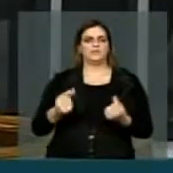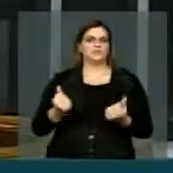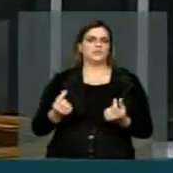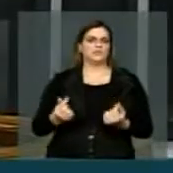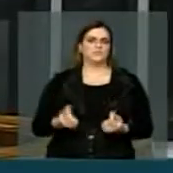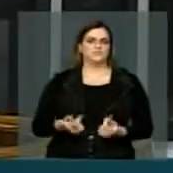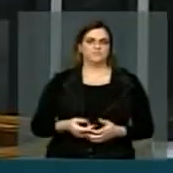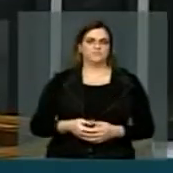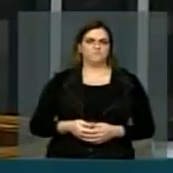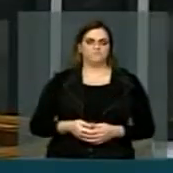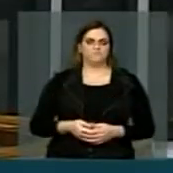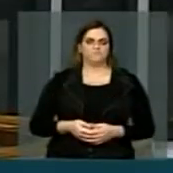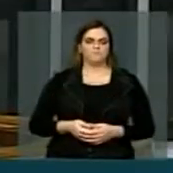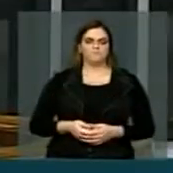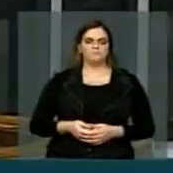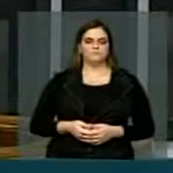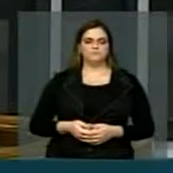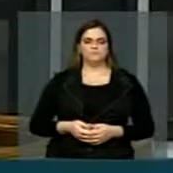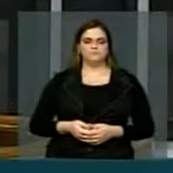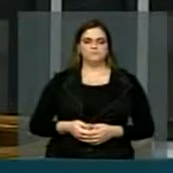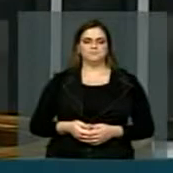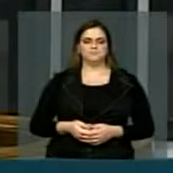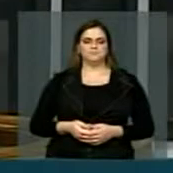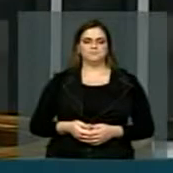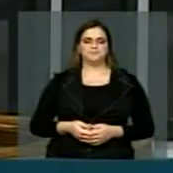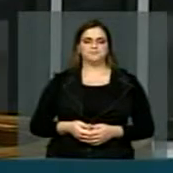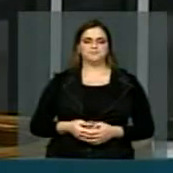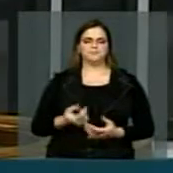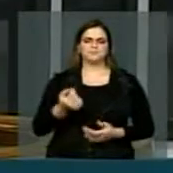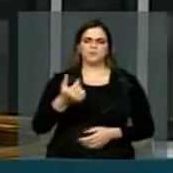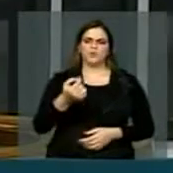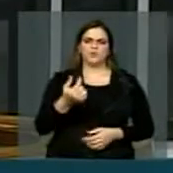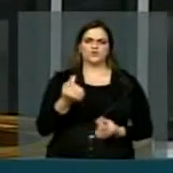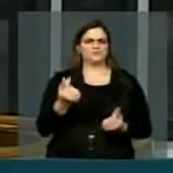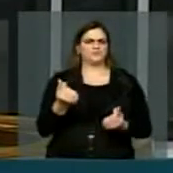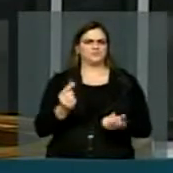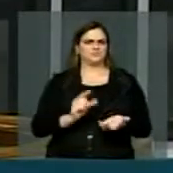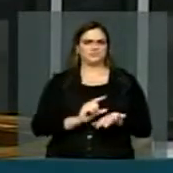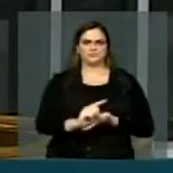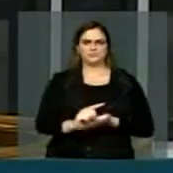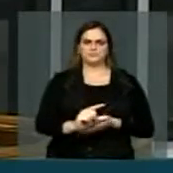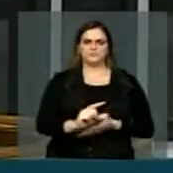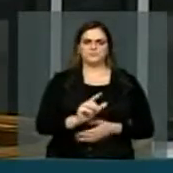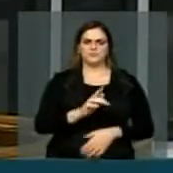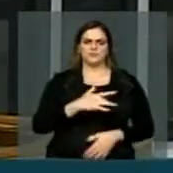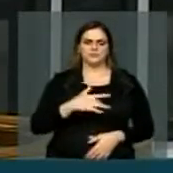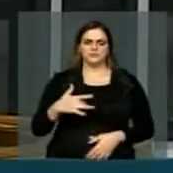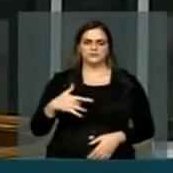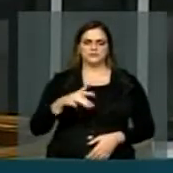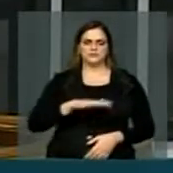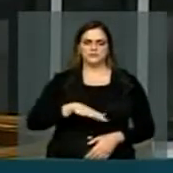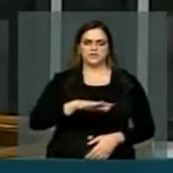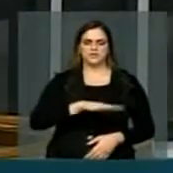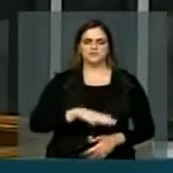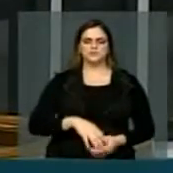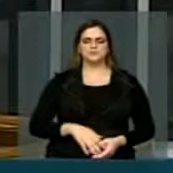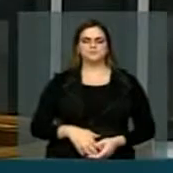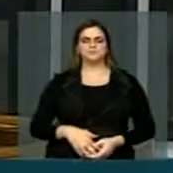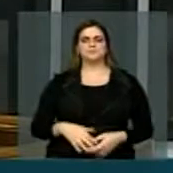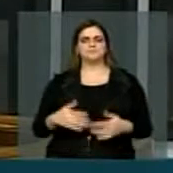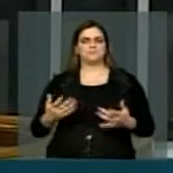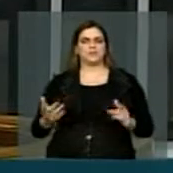questão do financiamento ou do subfinanciamento que vivemos. Então, seguindo os dados